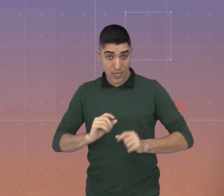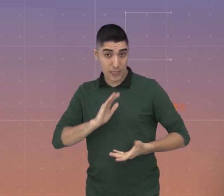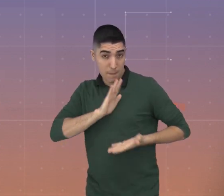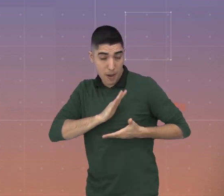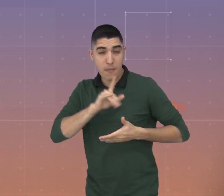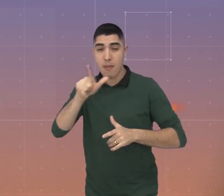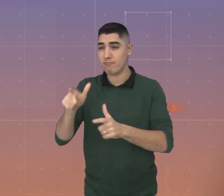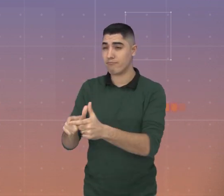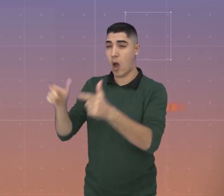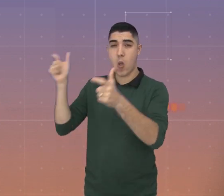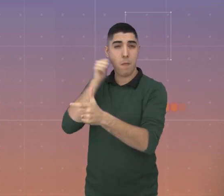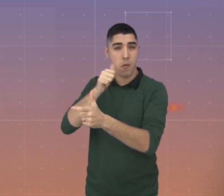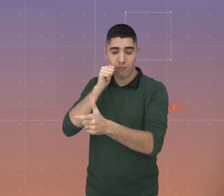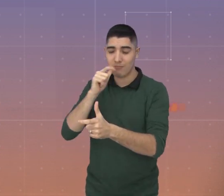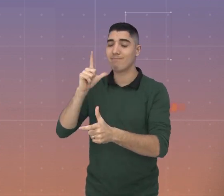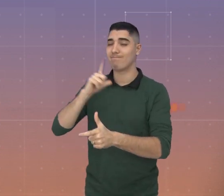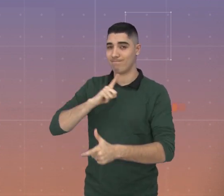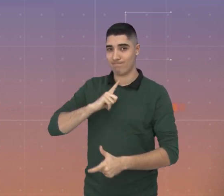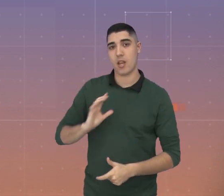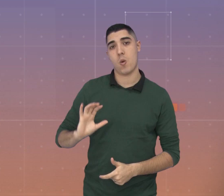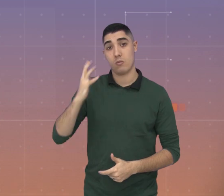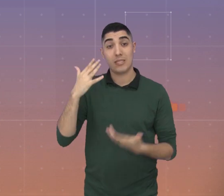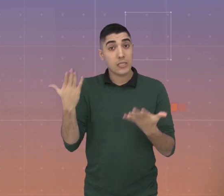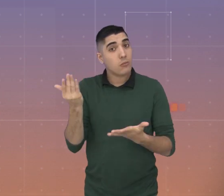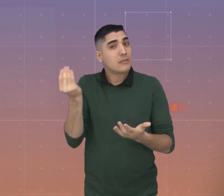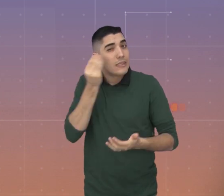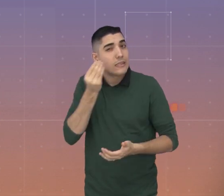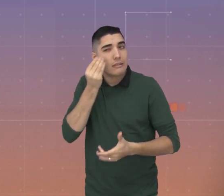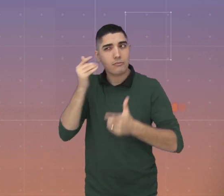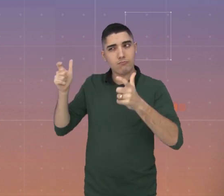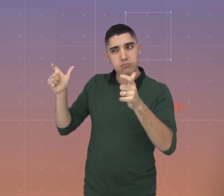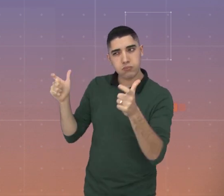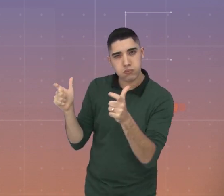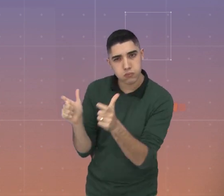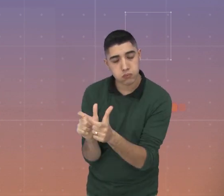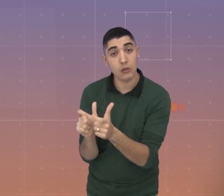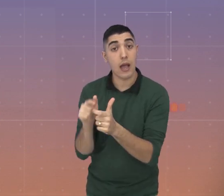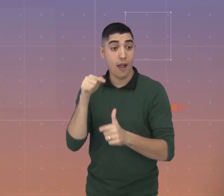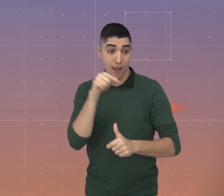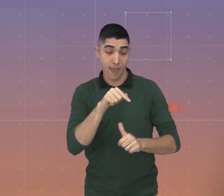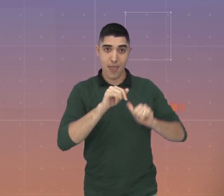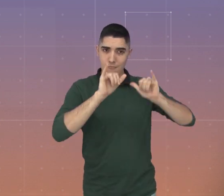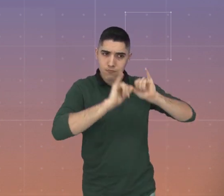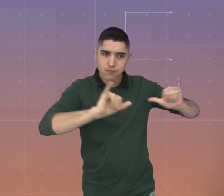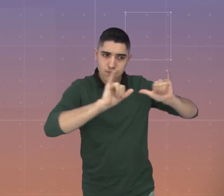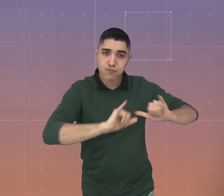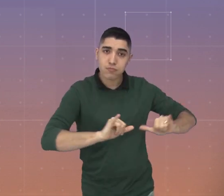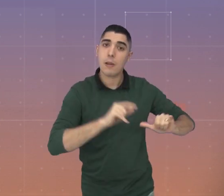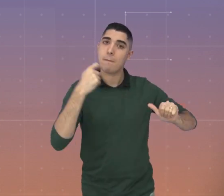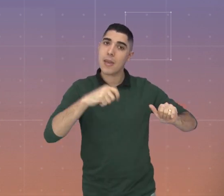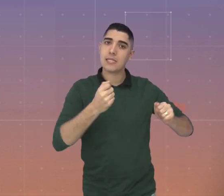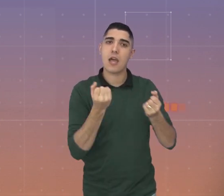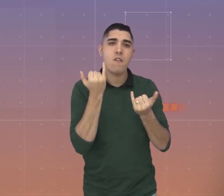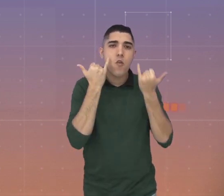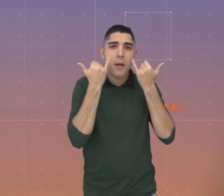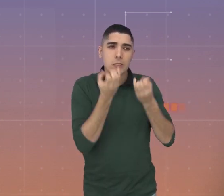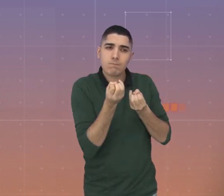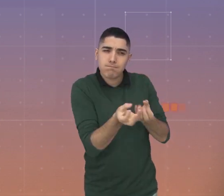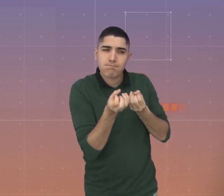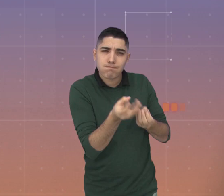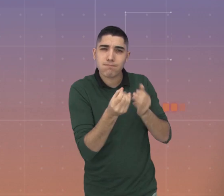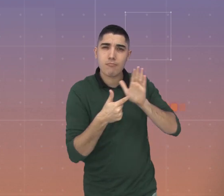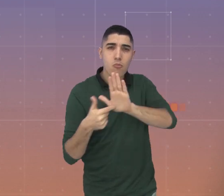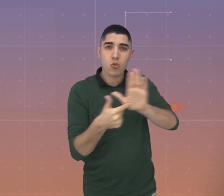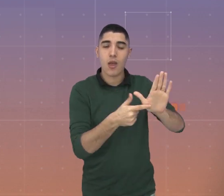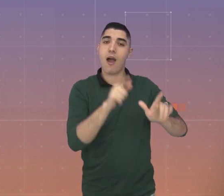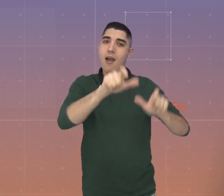câncer de mama é o mais comum entre as mulheres. Para tentar reduzir esses números, a campanha aposta na